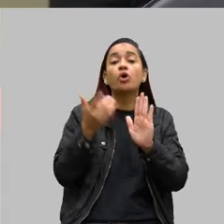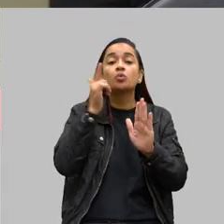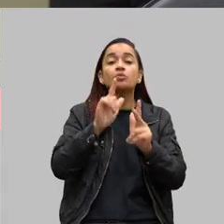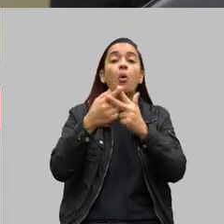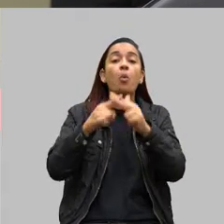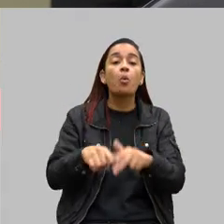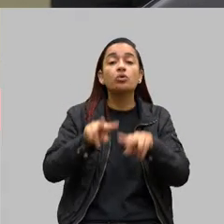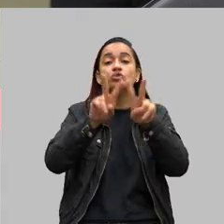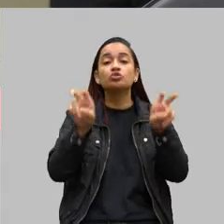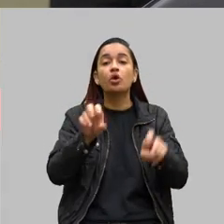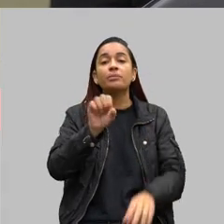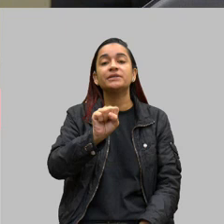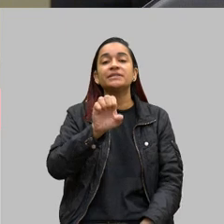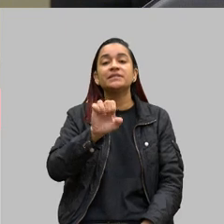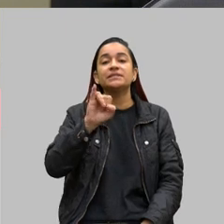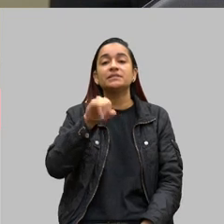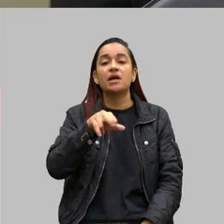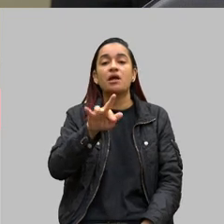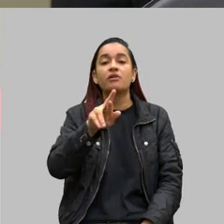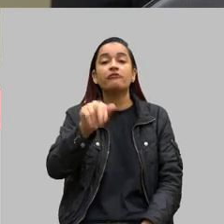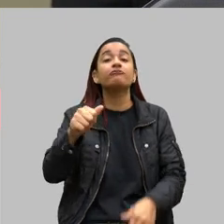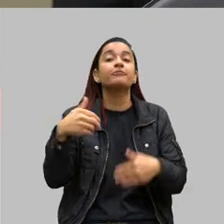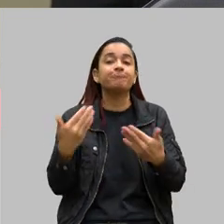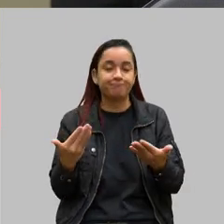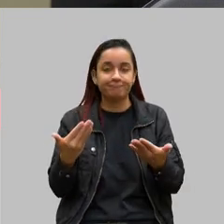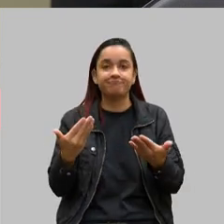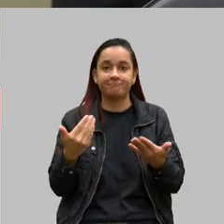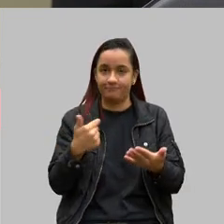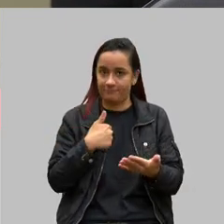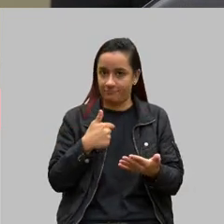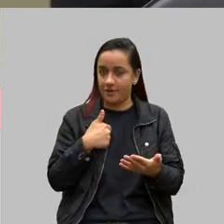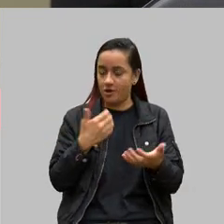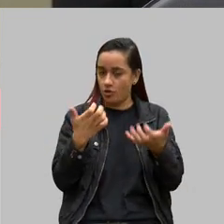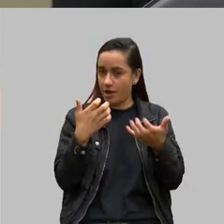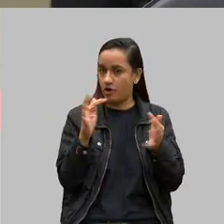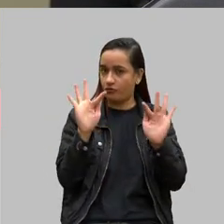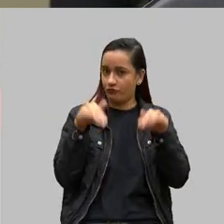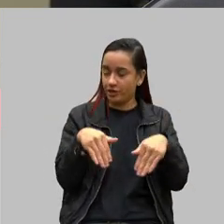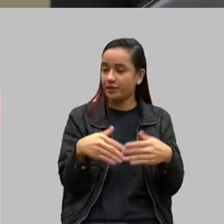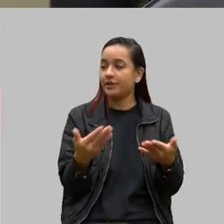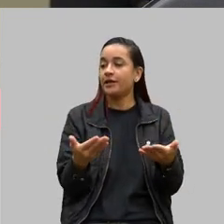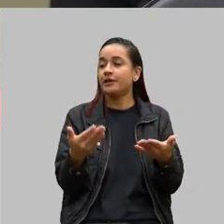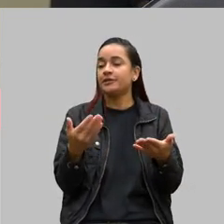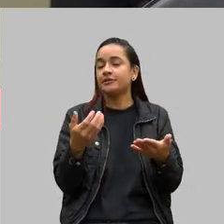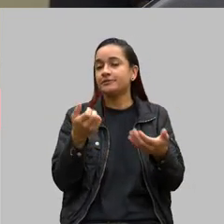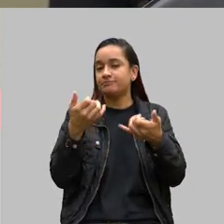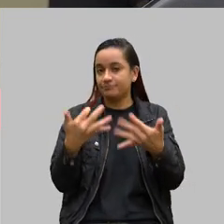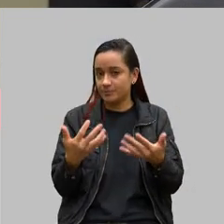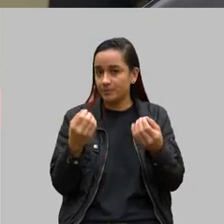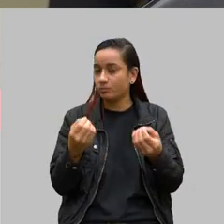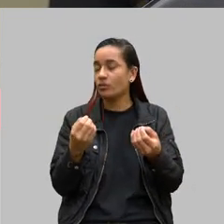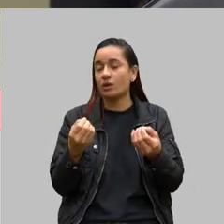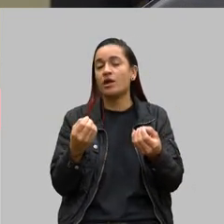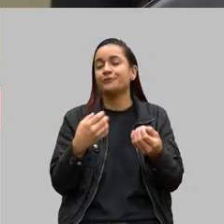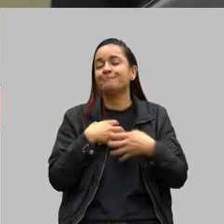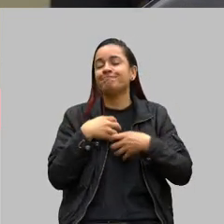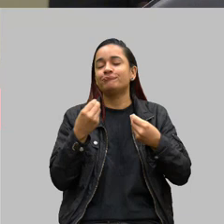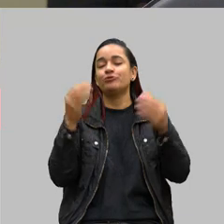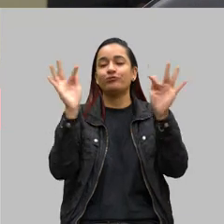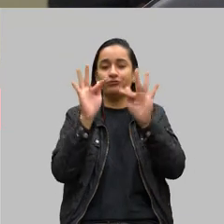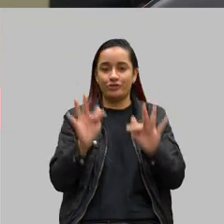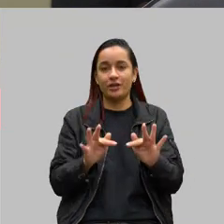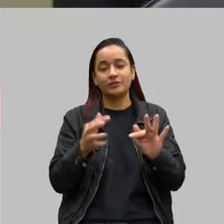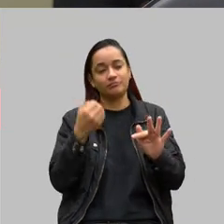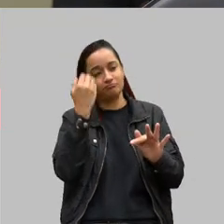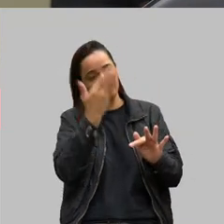seinfra eu gostaria de para finalizar secretário dizer que fiquei muito feliz com a abordagem de